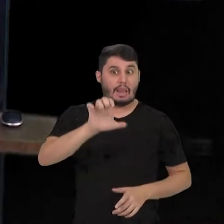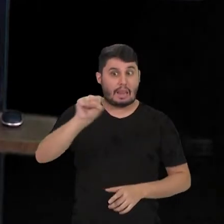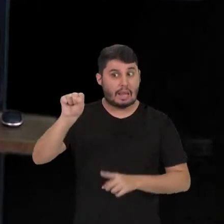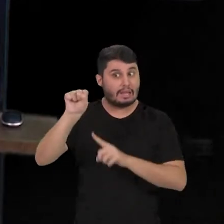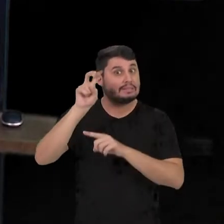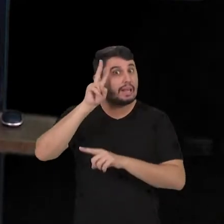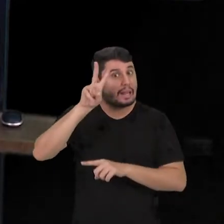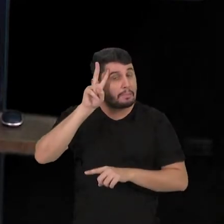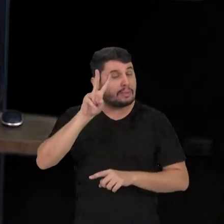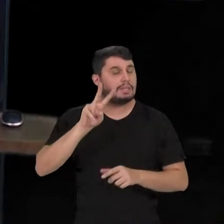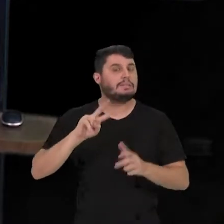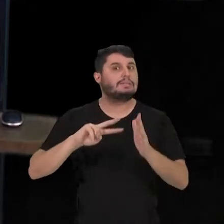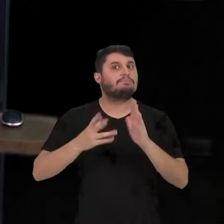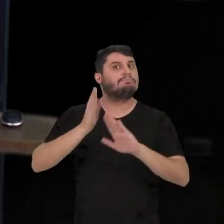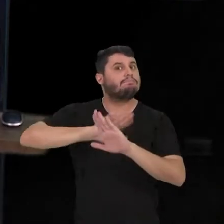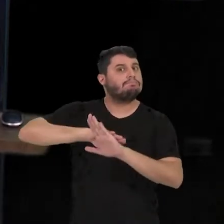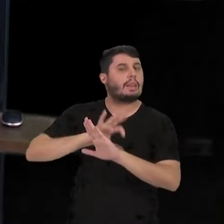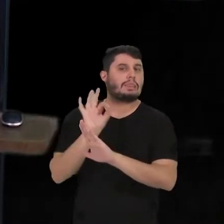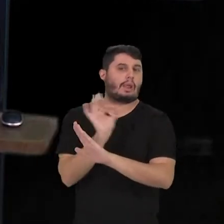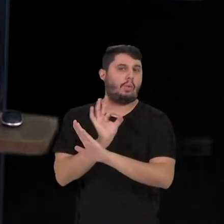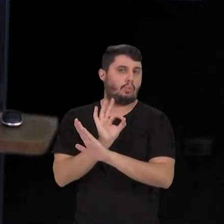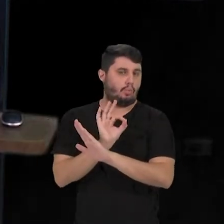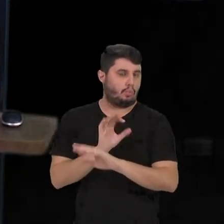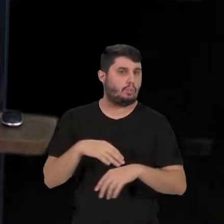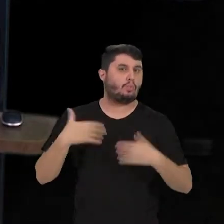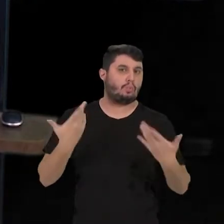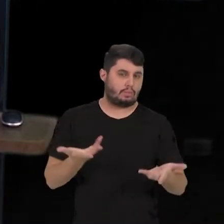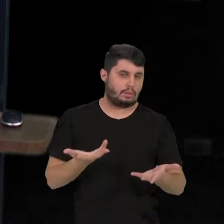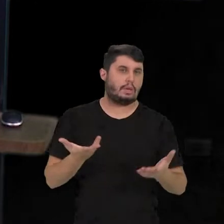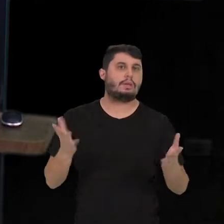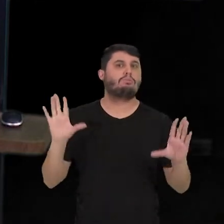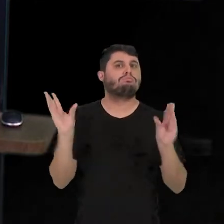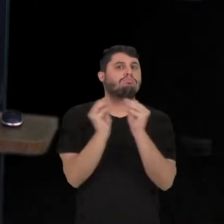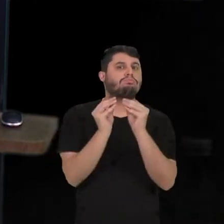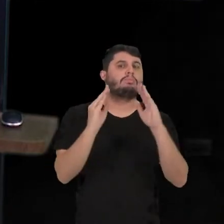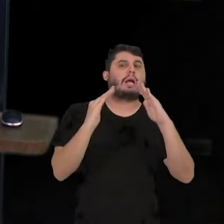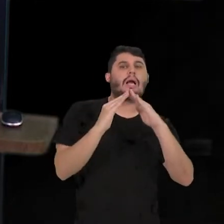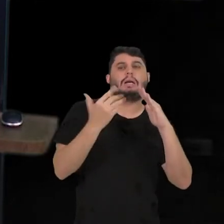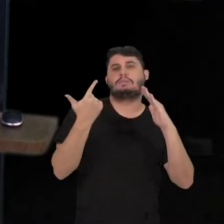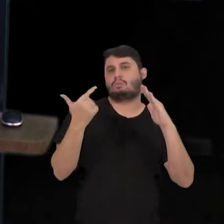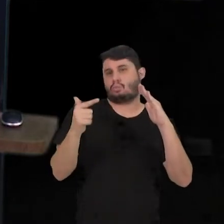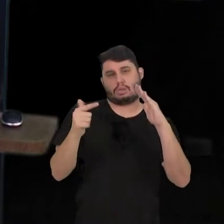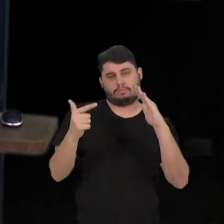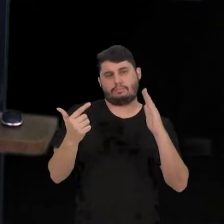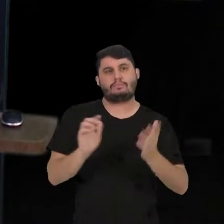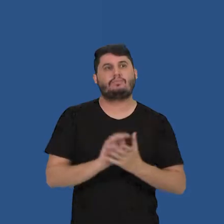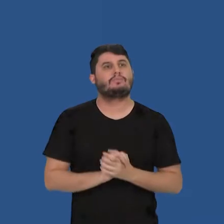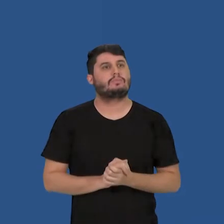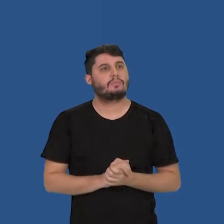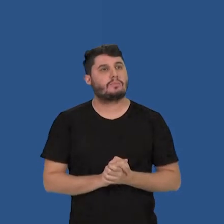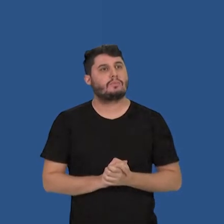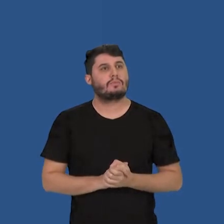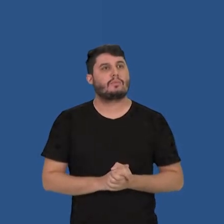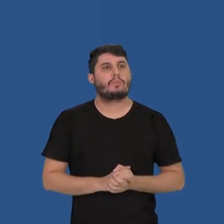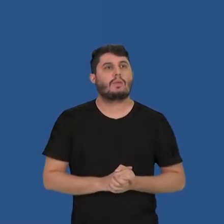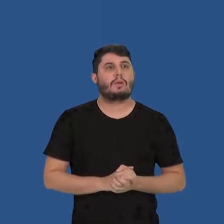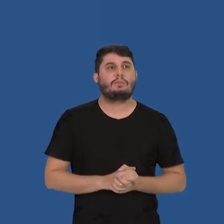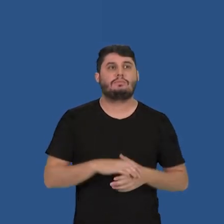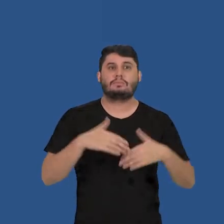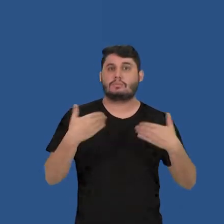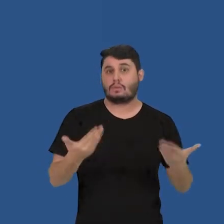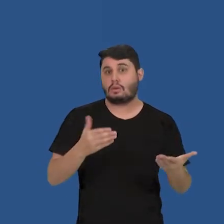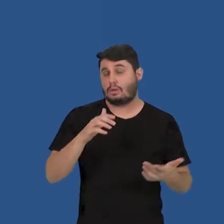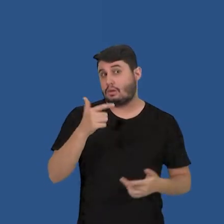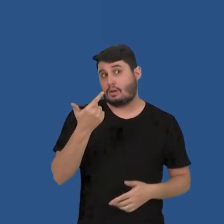Então, se home é casa, homeless é a pessoa que não tem casa. Então, eu matei aqui que eu tenho ônibus e casa. E sem teto, desculpa. Só não